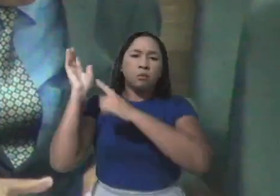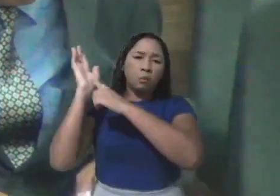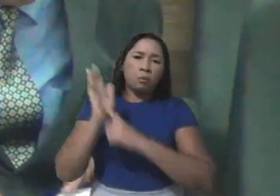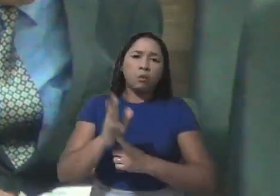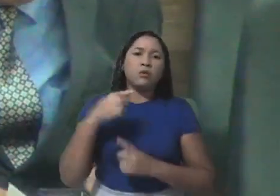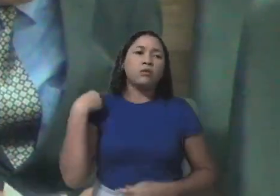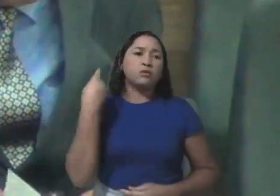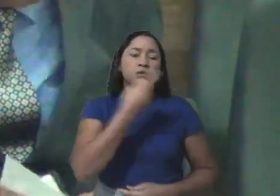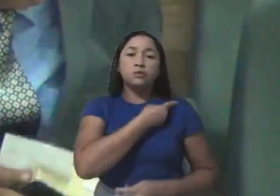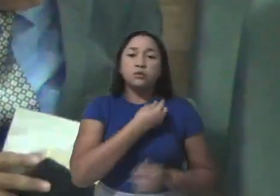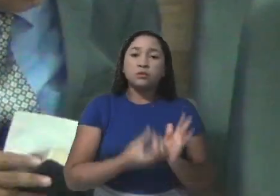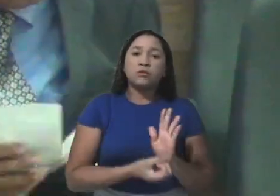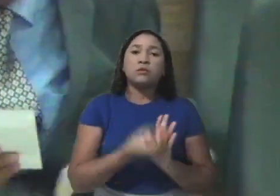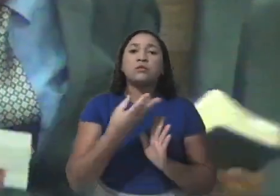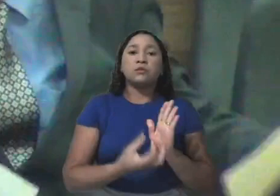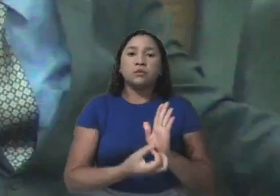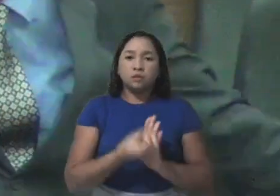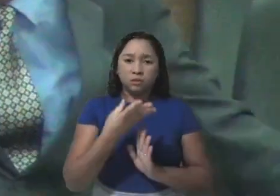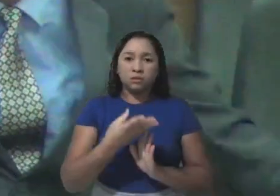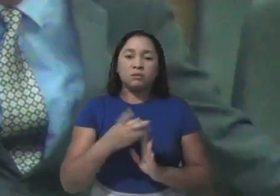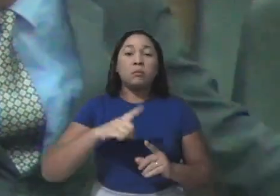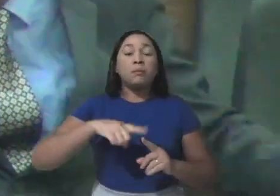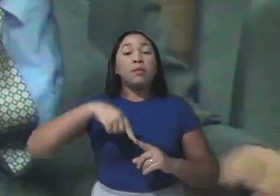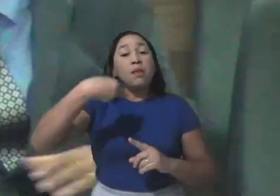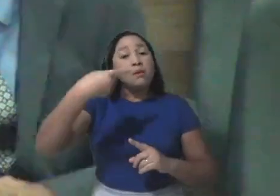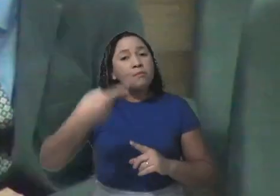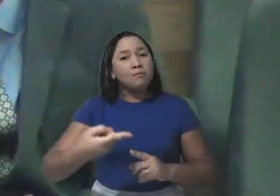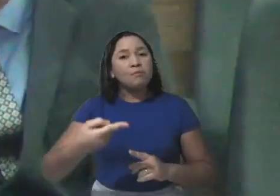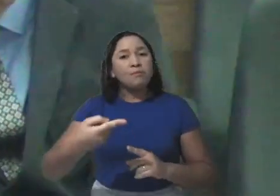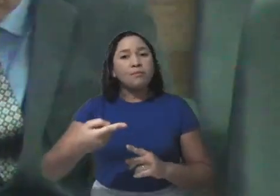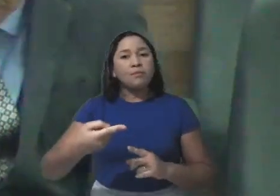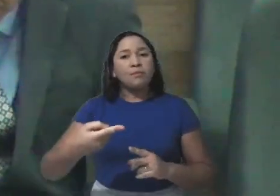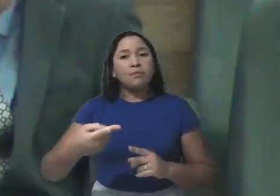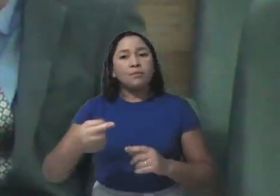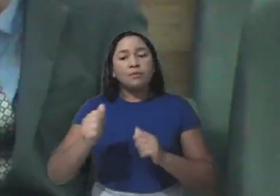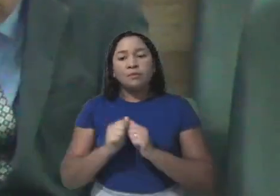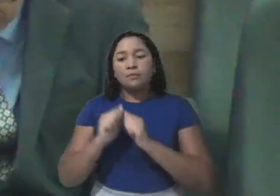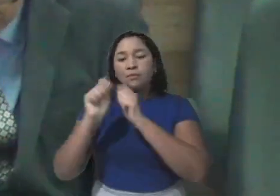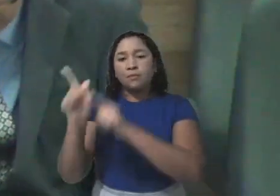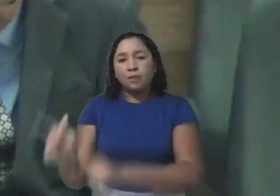ruim, para galardão. Um primeiro julgamento.